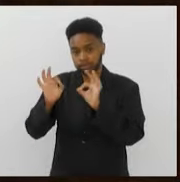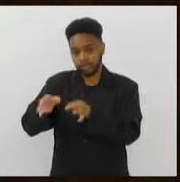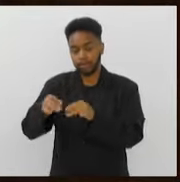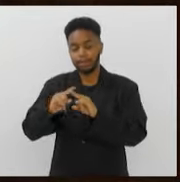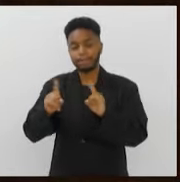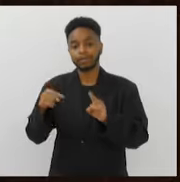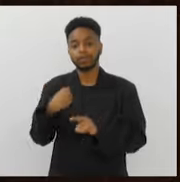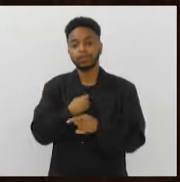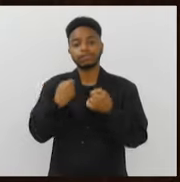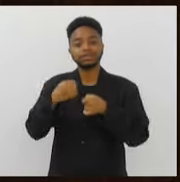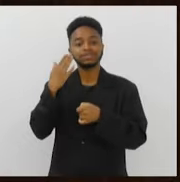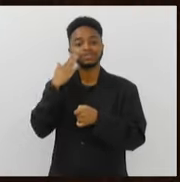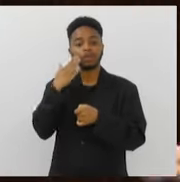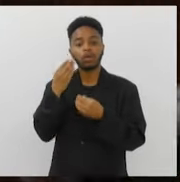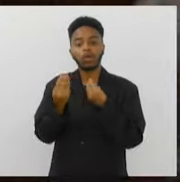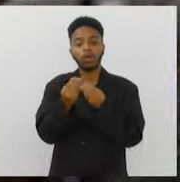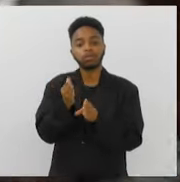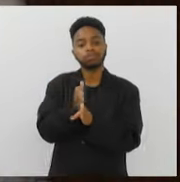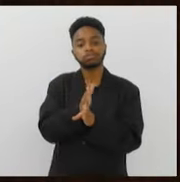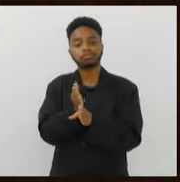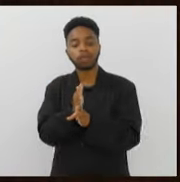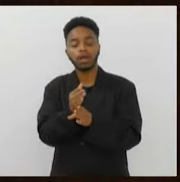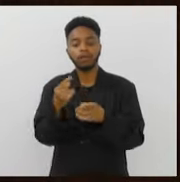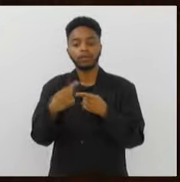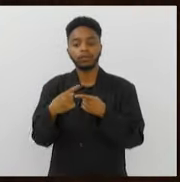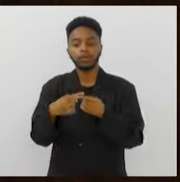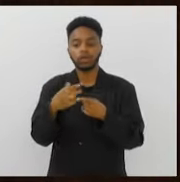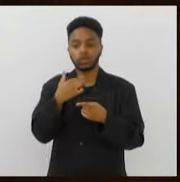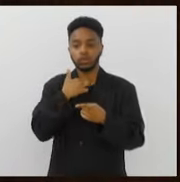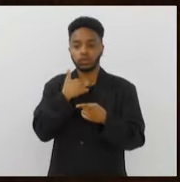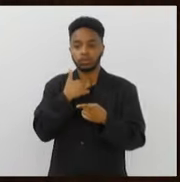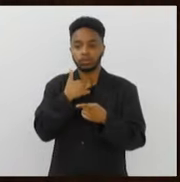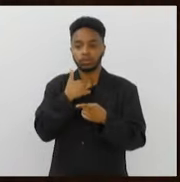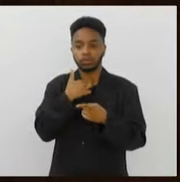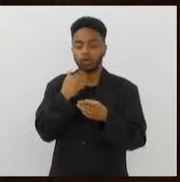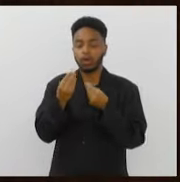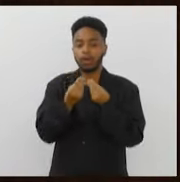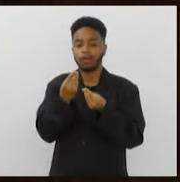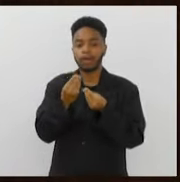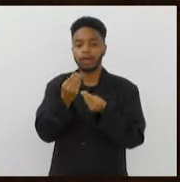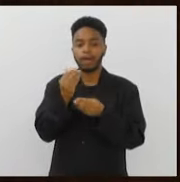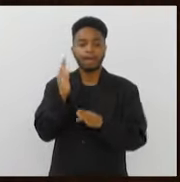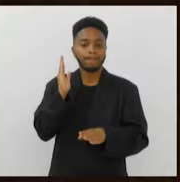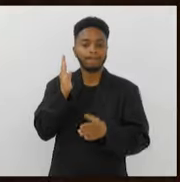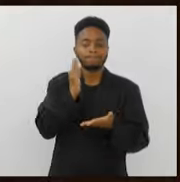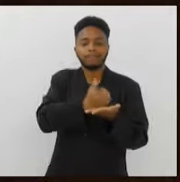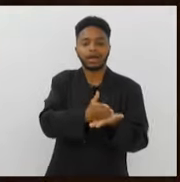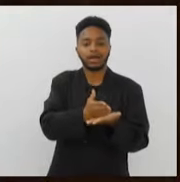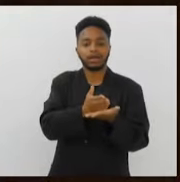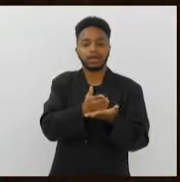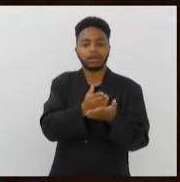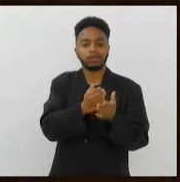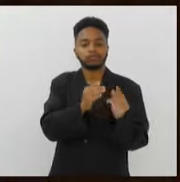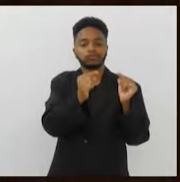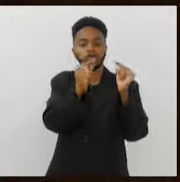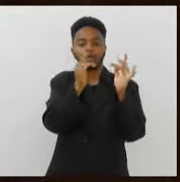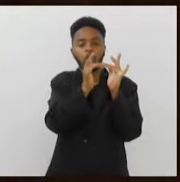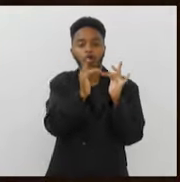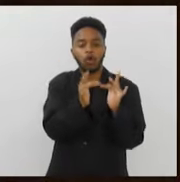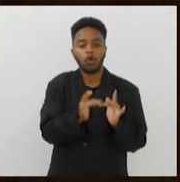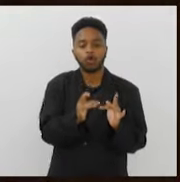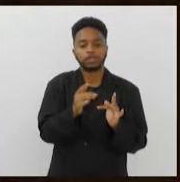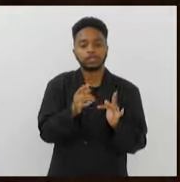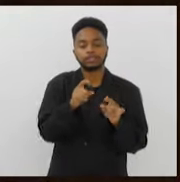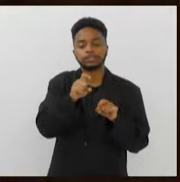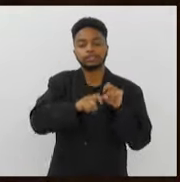que é a fronteira disso. Não pode o combate à sexualização, por exemplo, impedir que haja uma